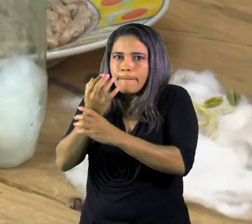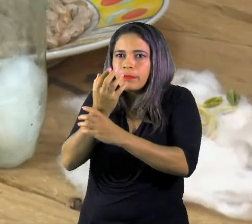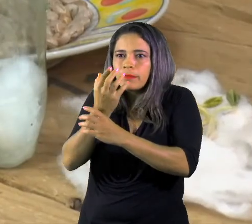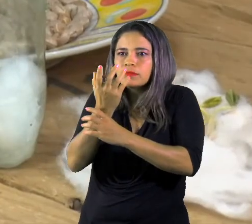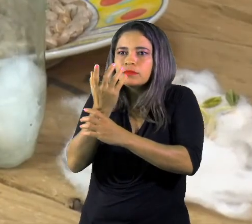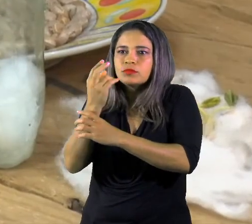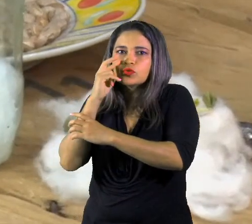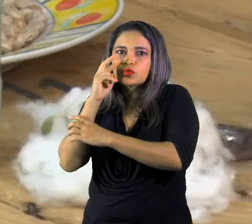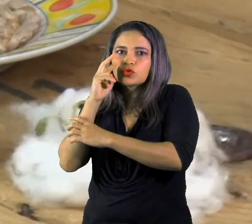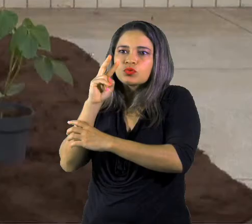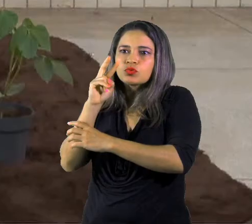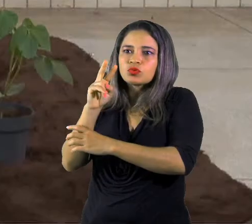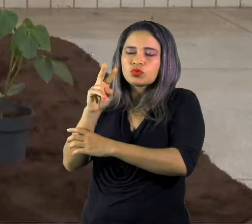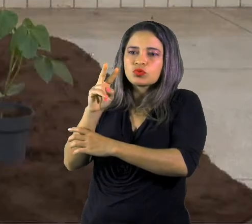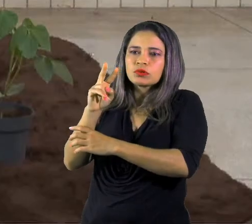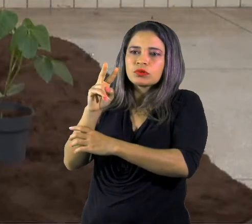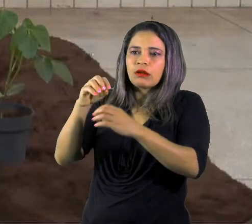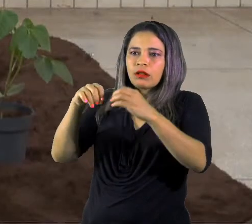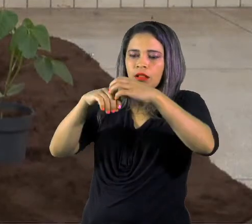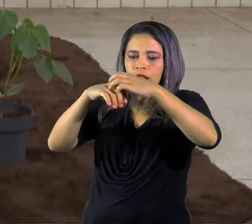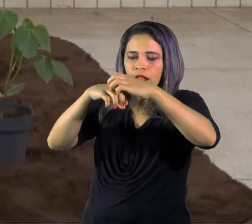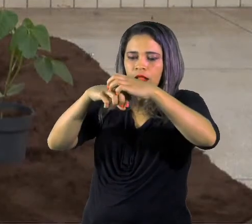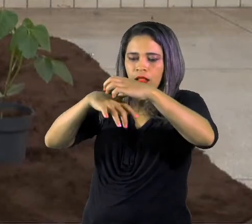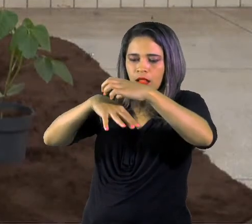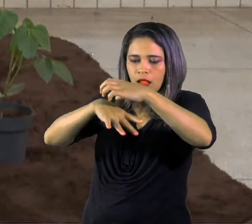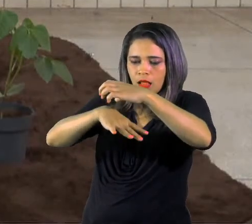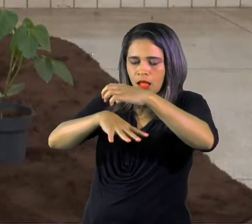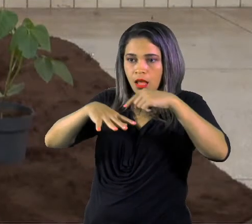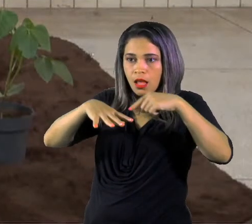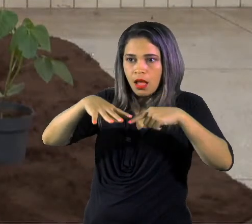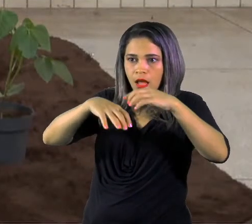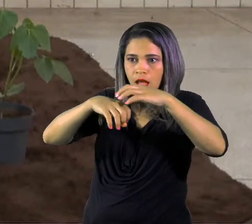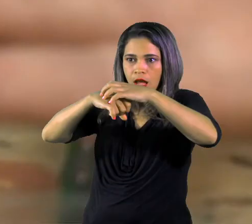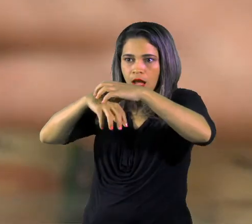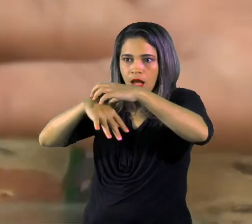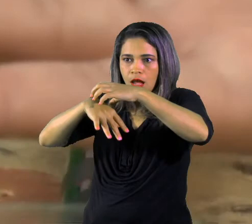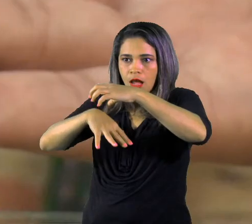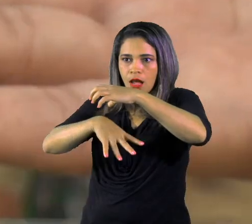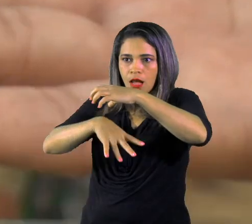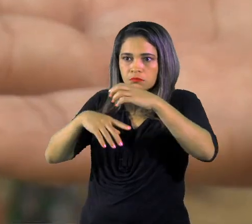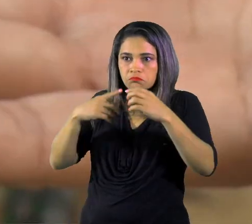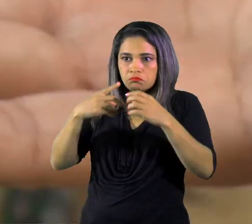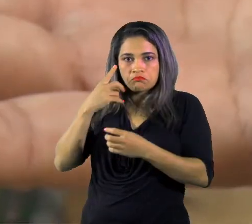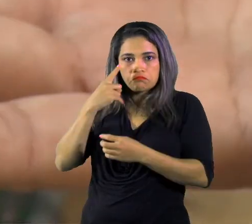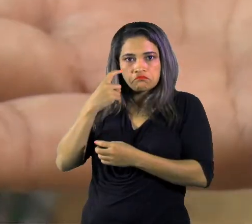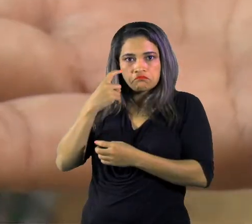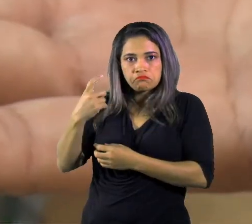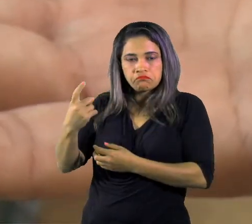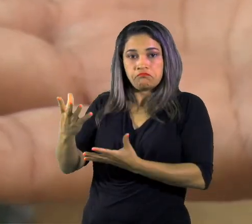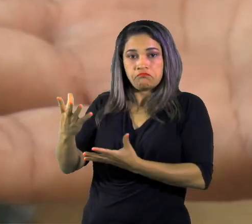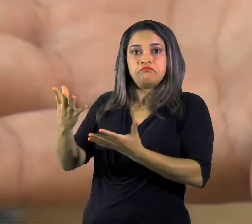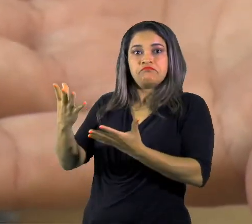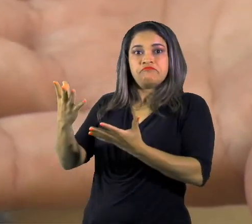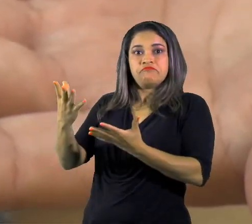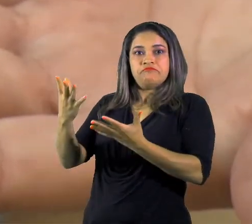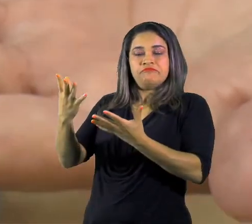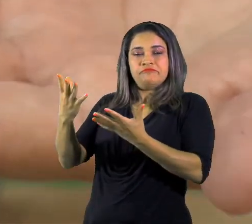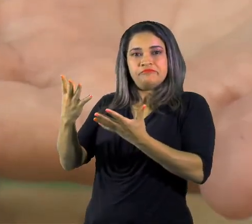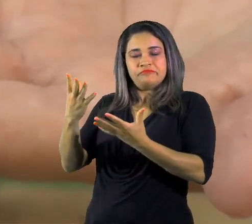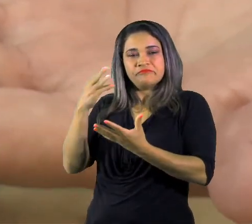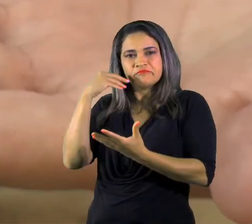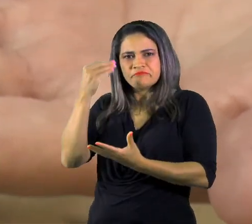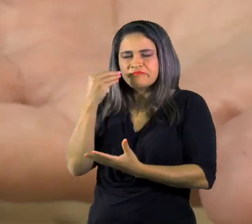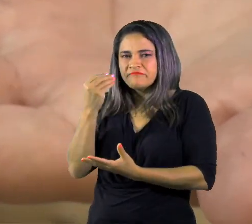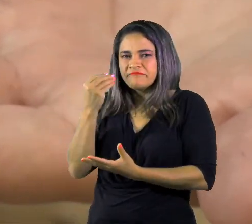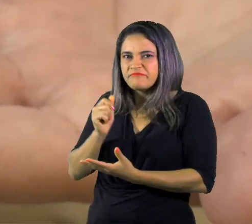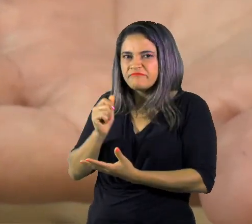olha, já tem uma raiz. Olha como é interessante. Olha o quanto essa experiência é rica e